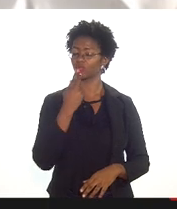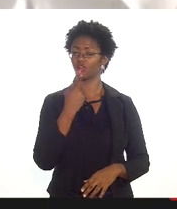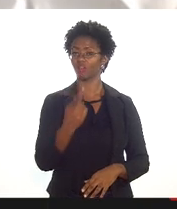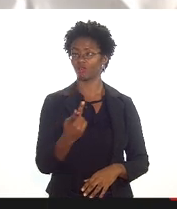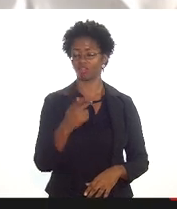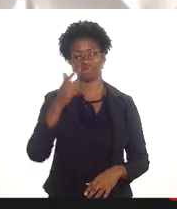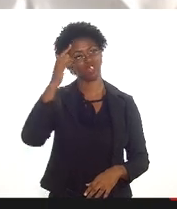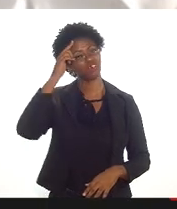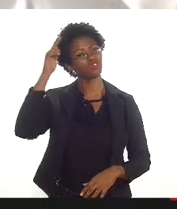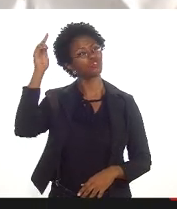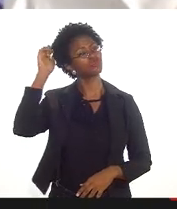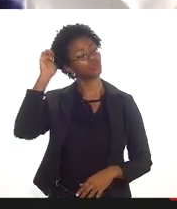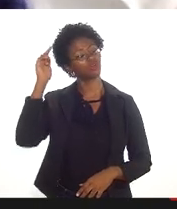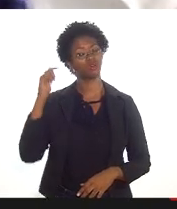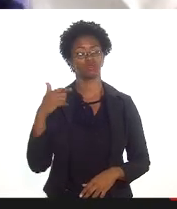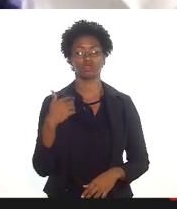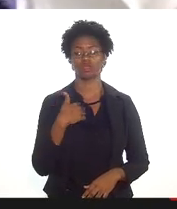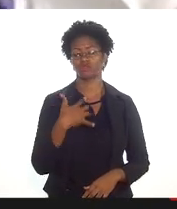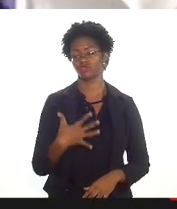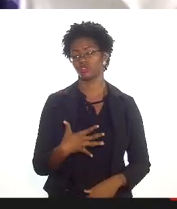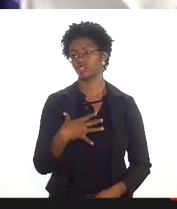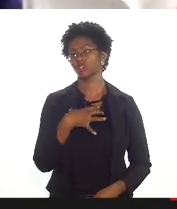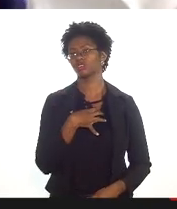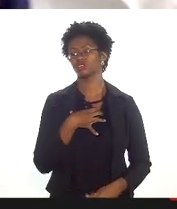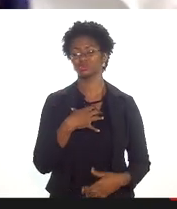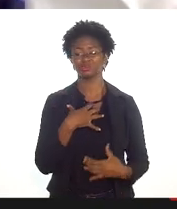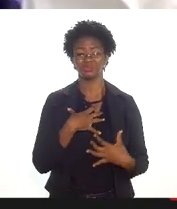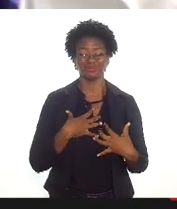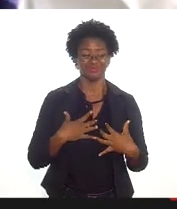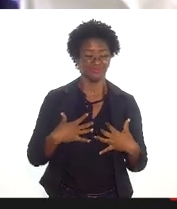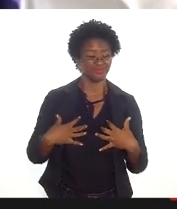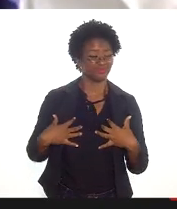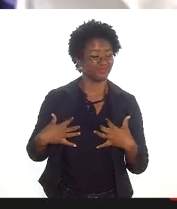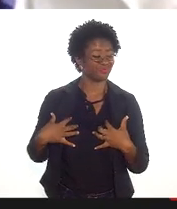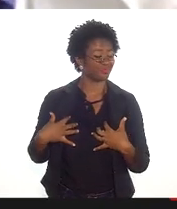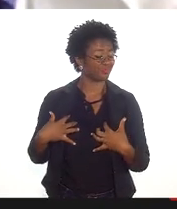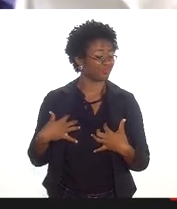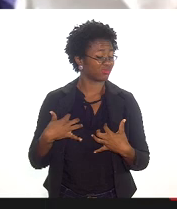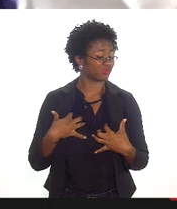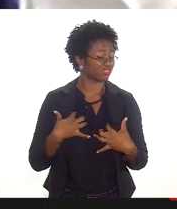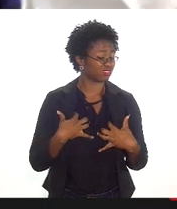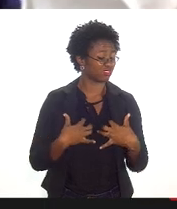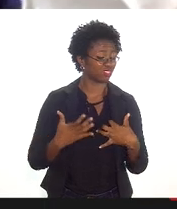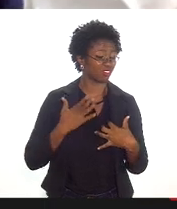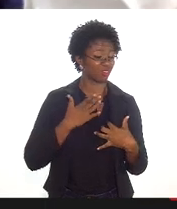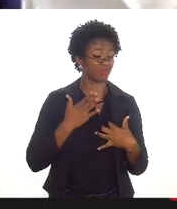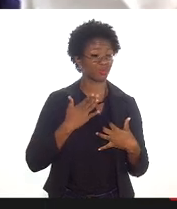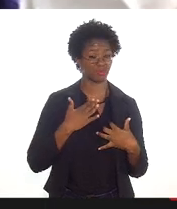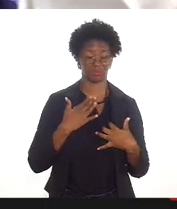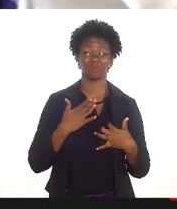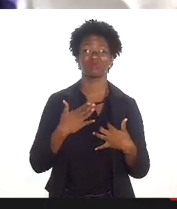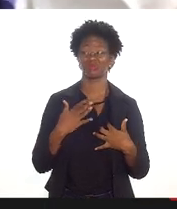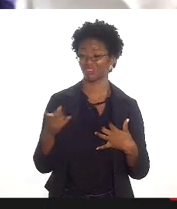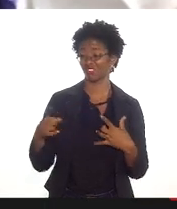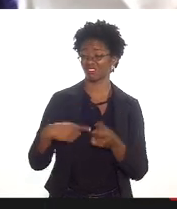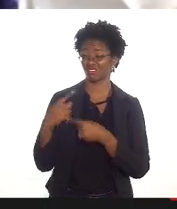Luiz Paulo, um sentimento de angústia que eu trago comigo após a exposição brilhante